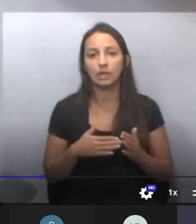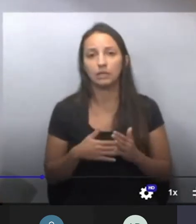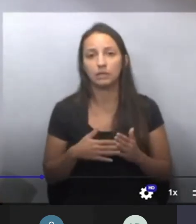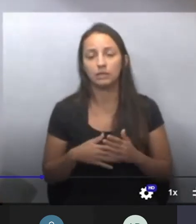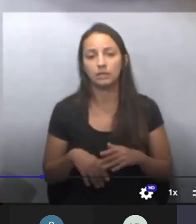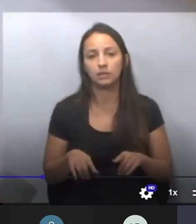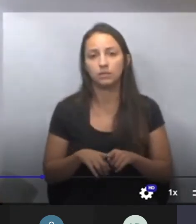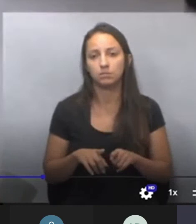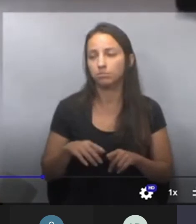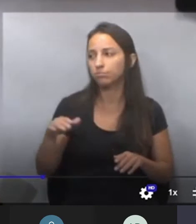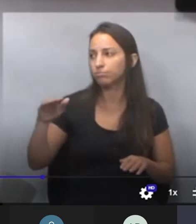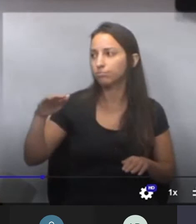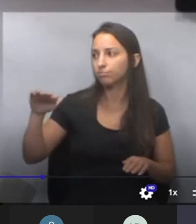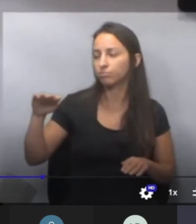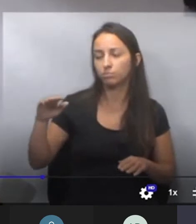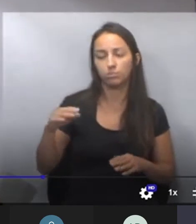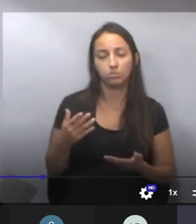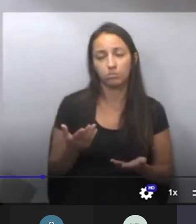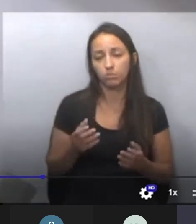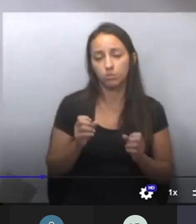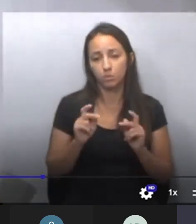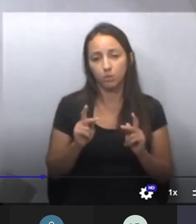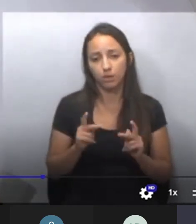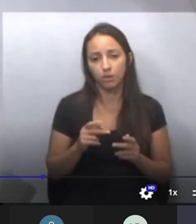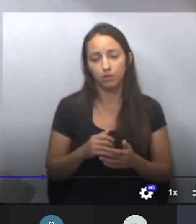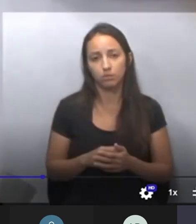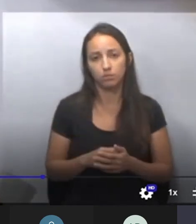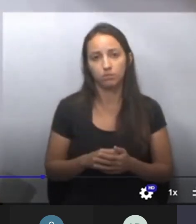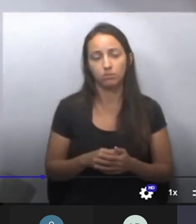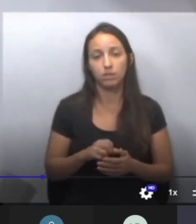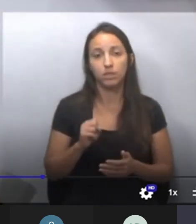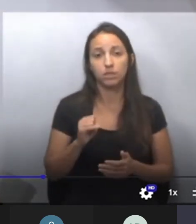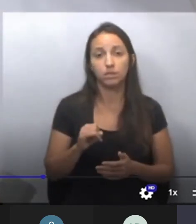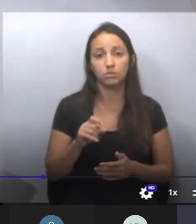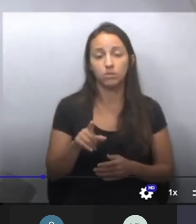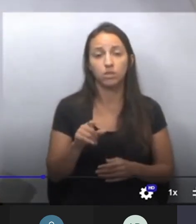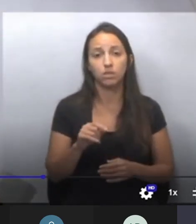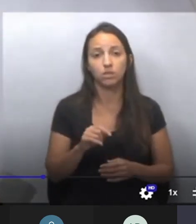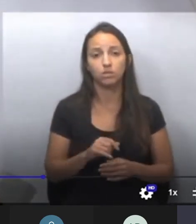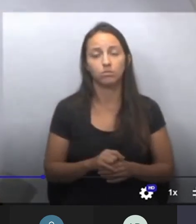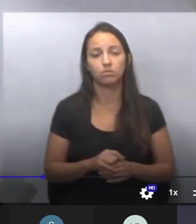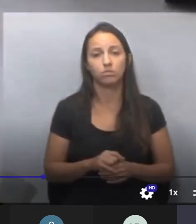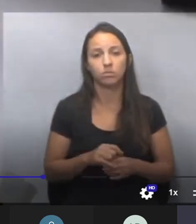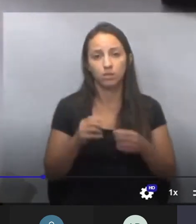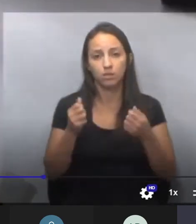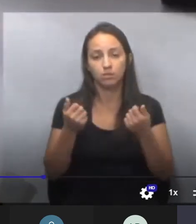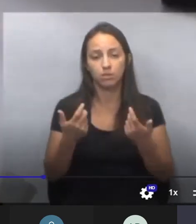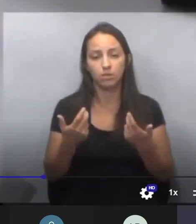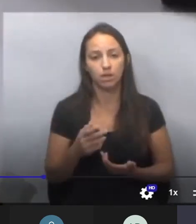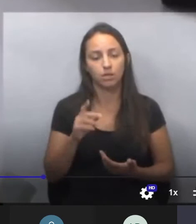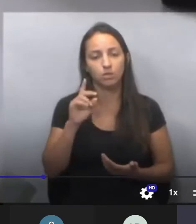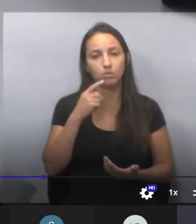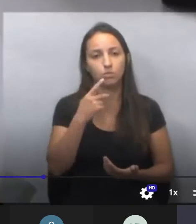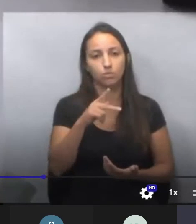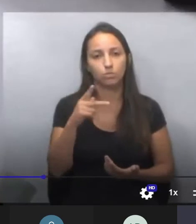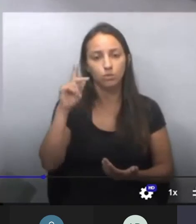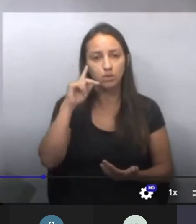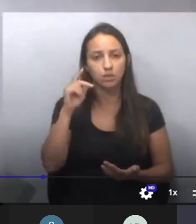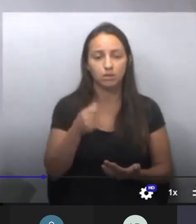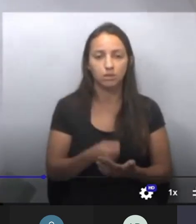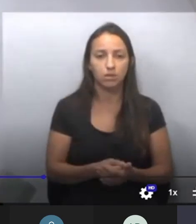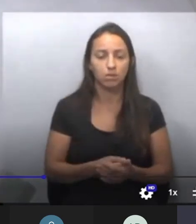todos em cima. Tudo bem? Tudo bem. Contanto que você justifique as suas decisões